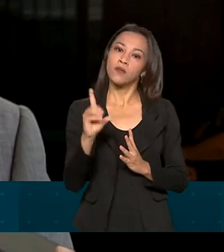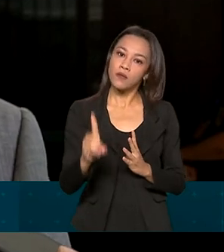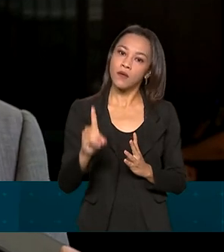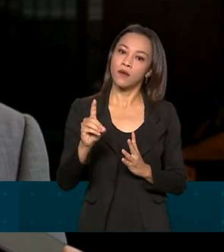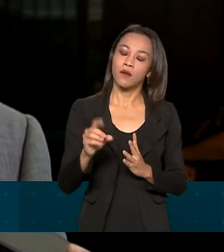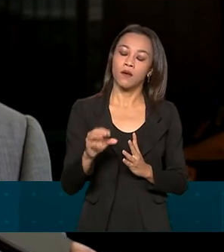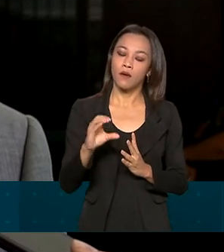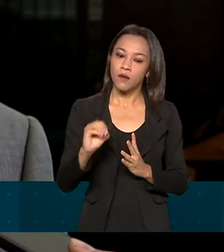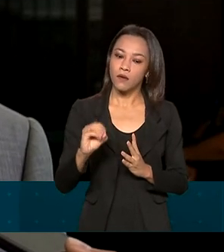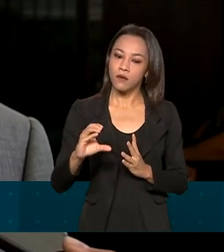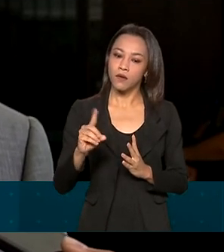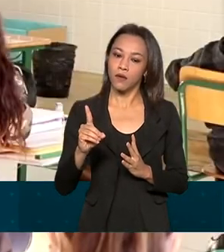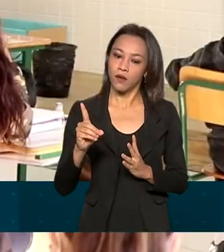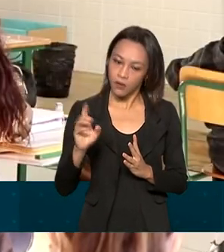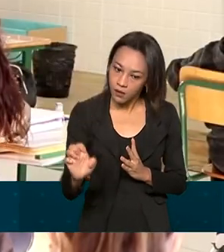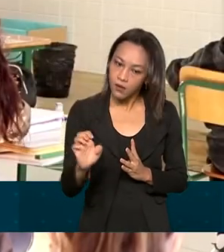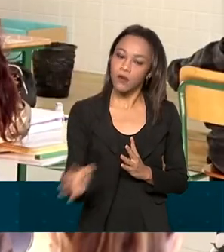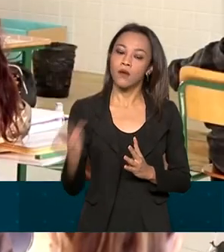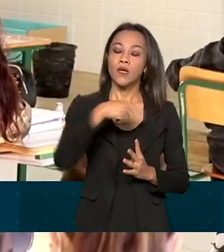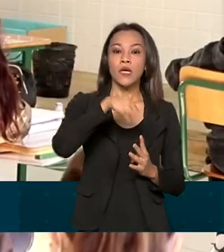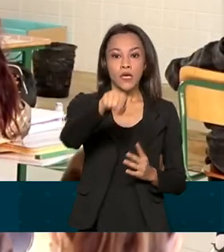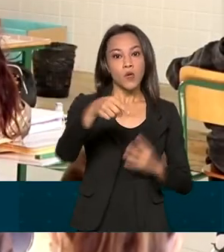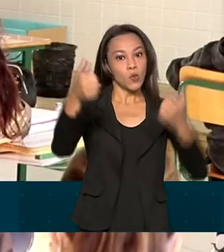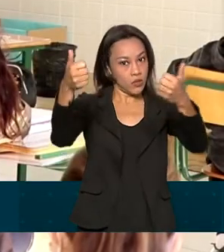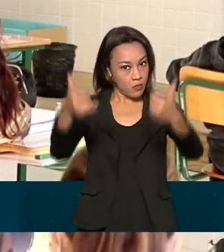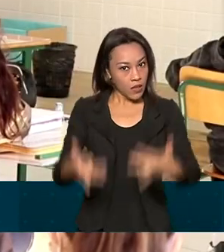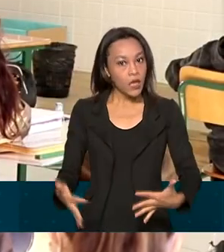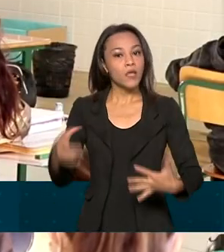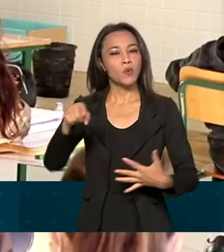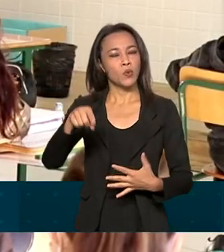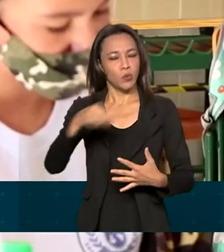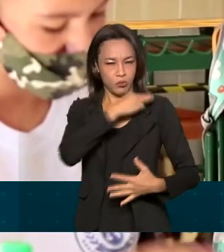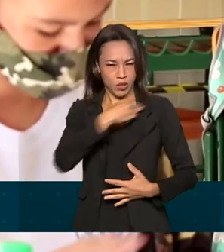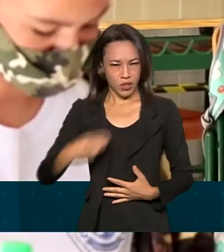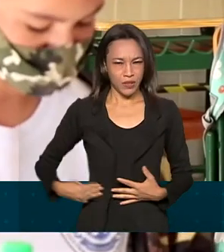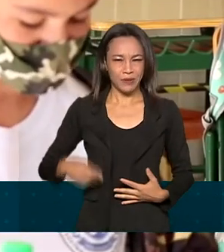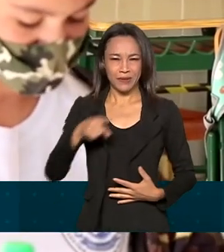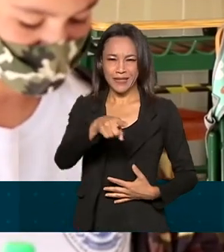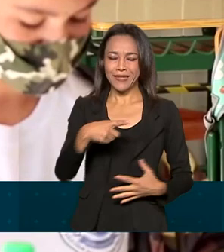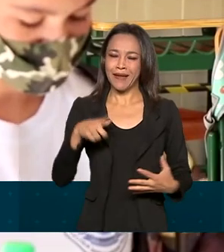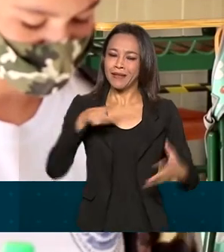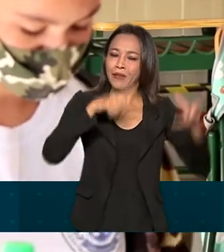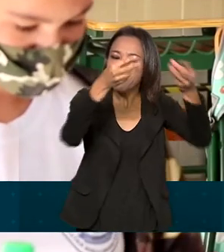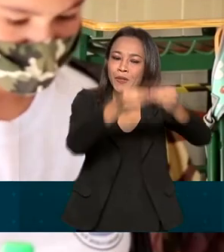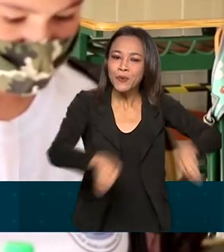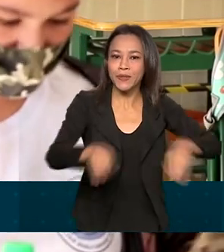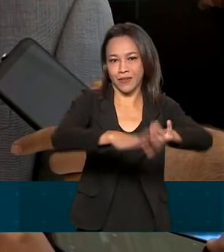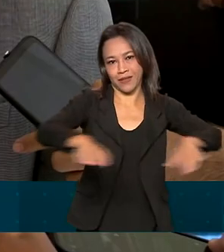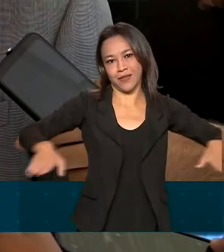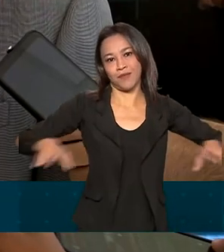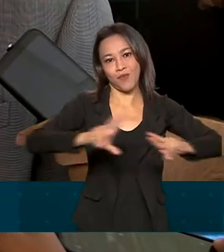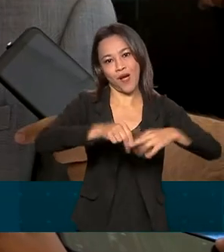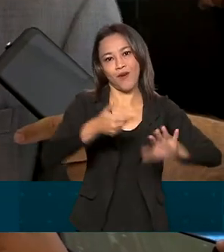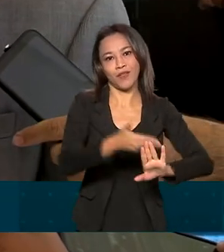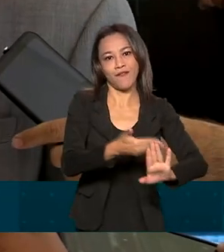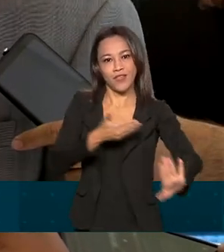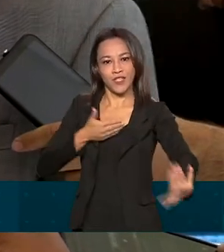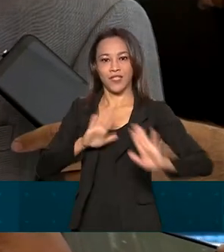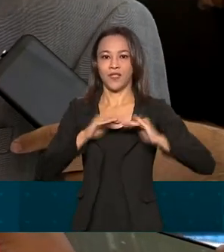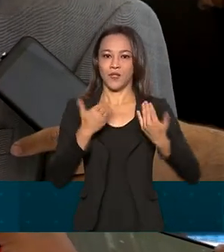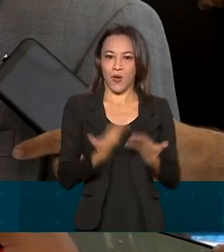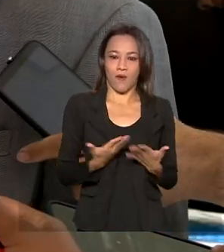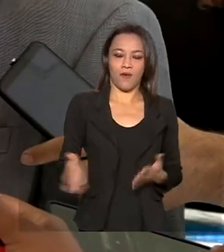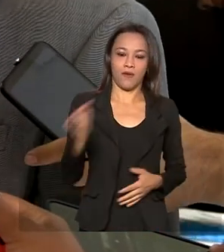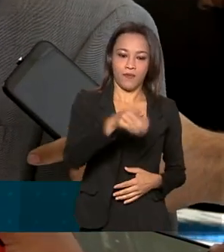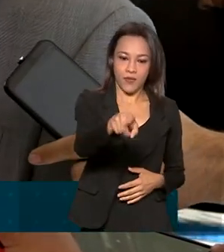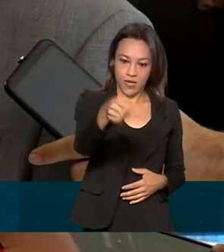Educação alega prejuízo irreparável às crianças que ficam afastadas da sala de aula. A perda é